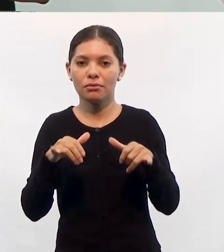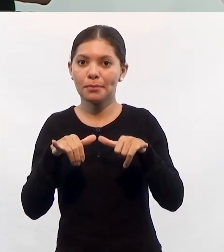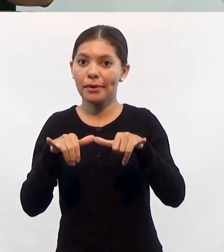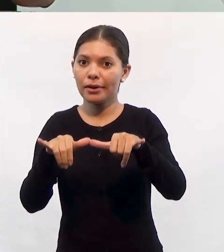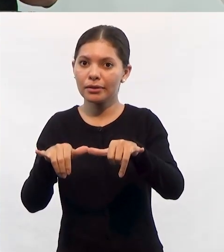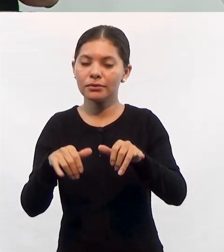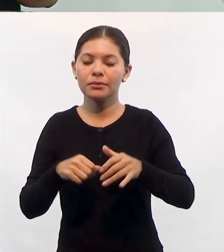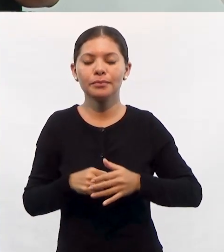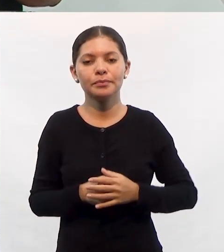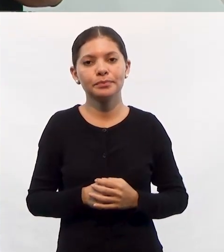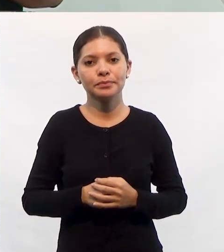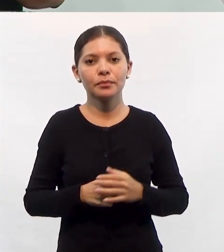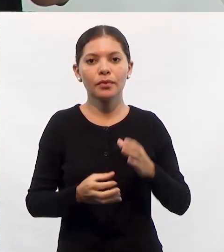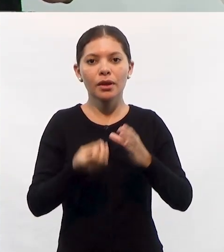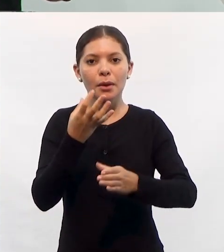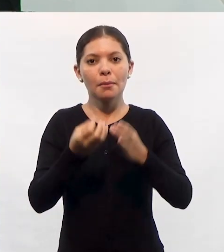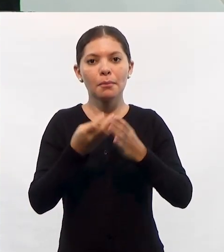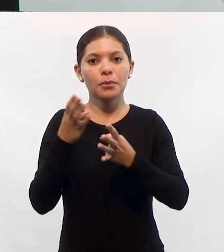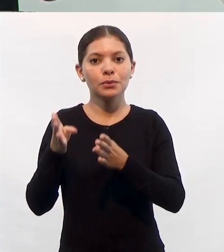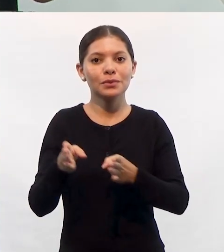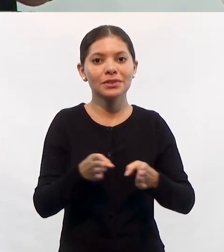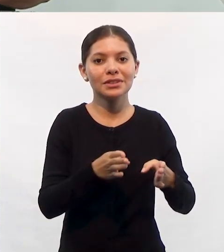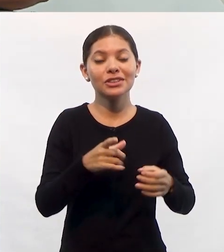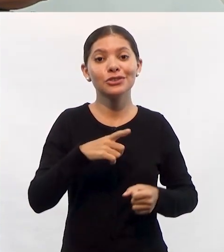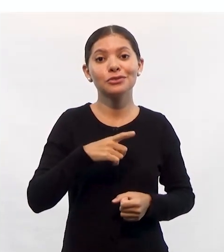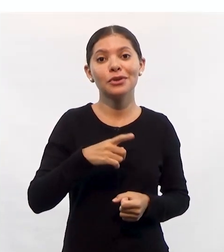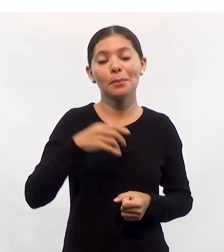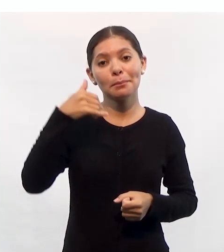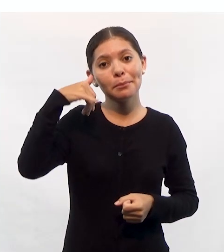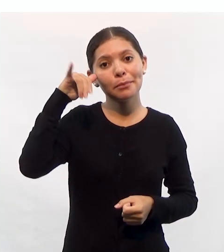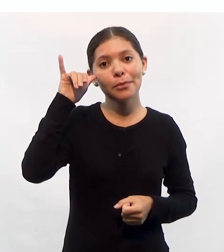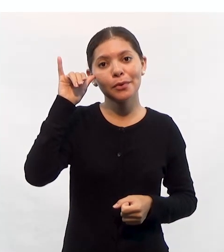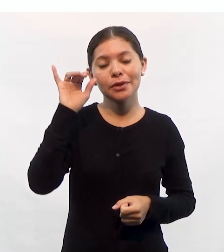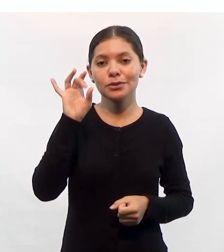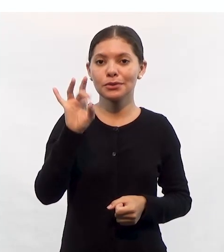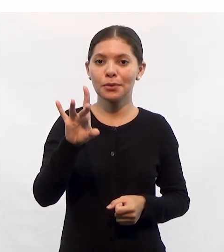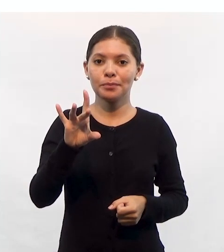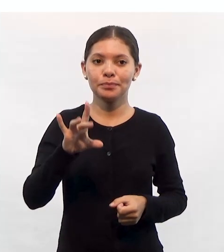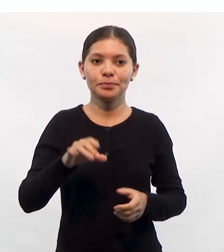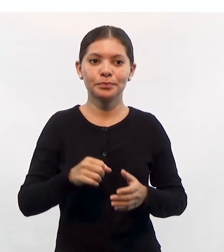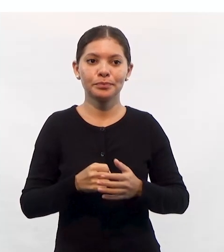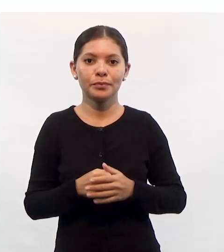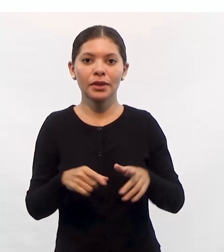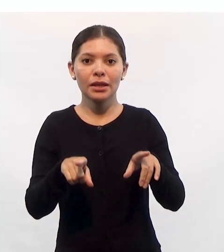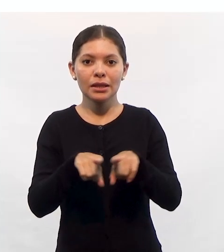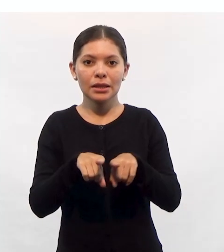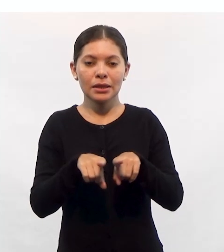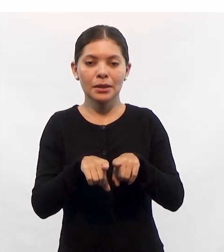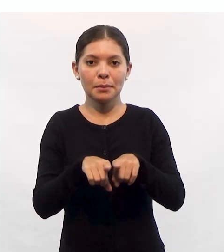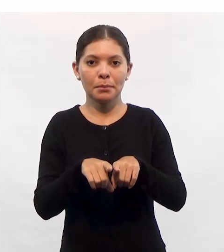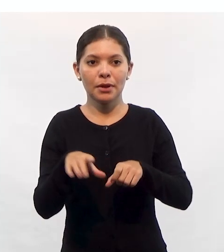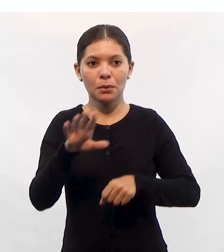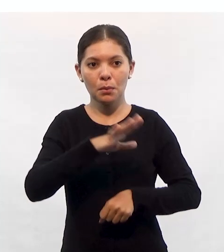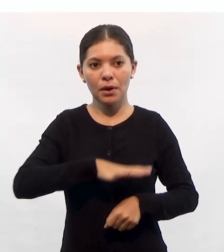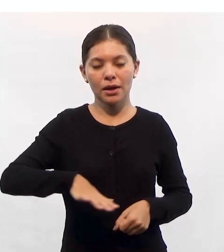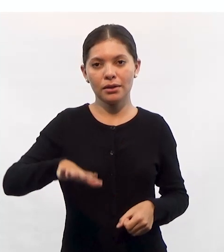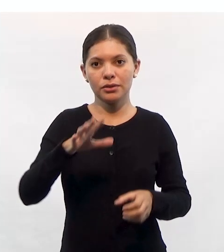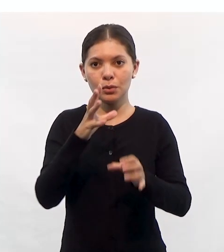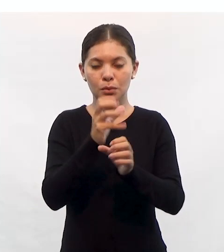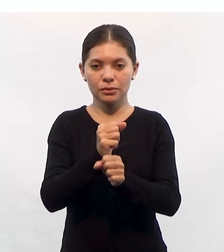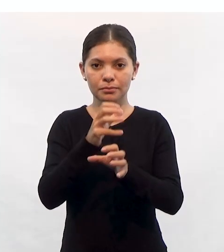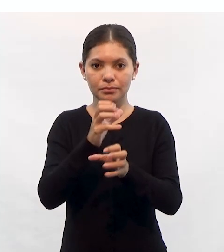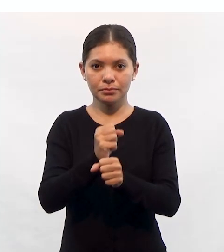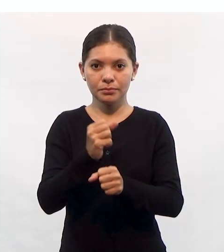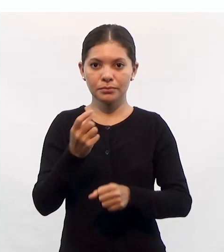só vai poder produzir alguma carne se tiver os bois temos também com a área de contabilidade